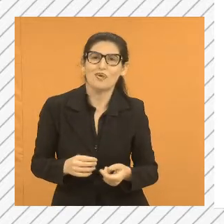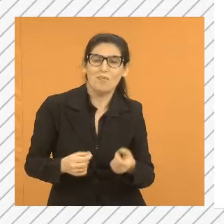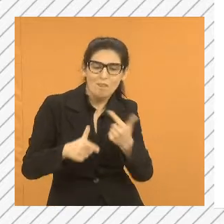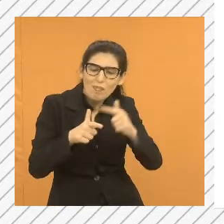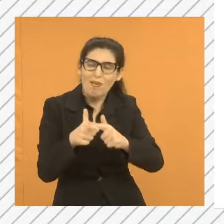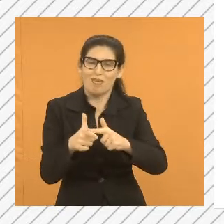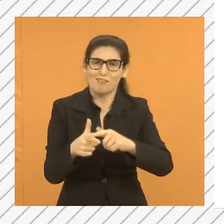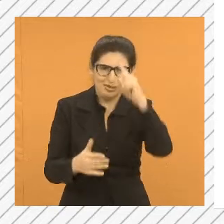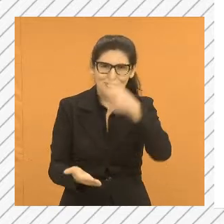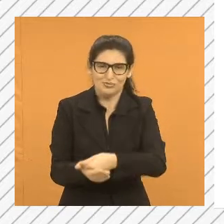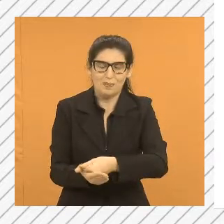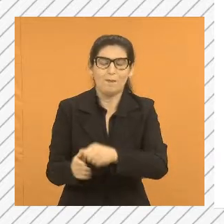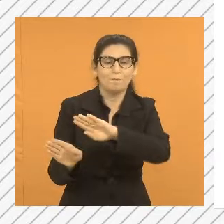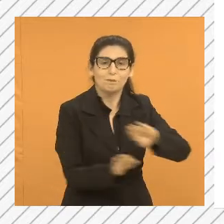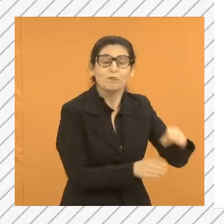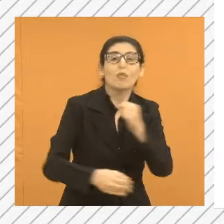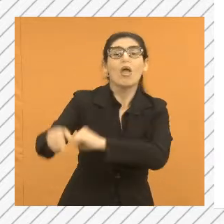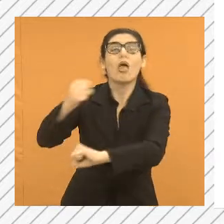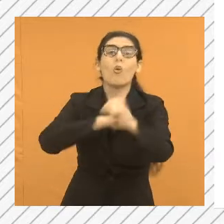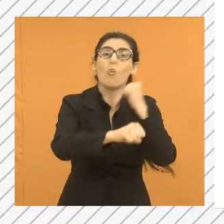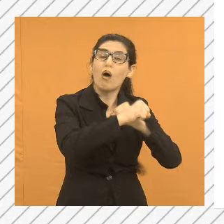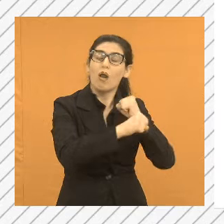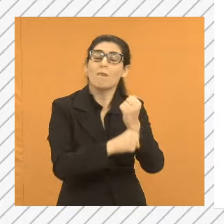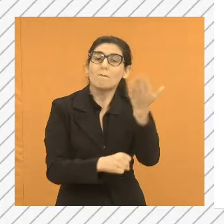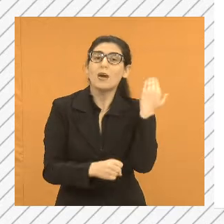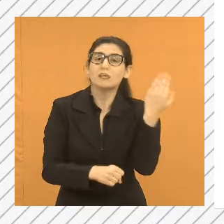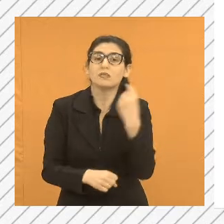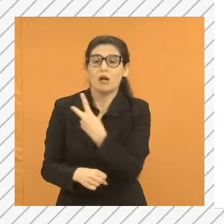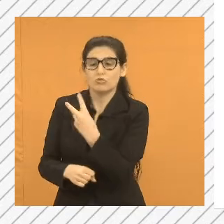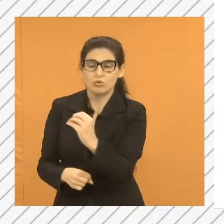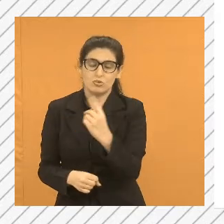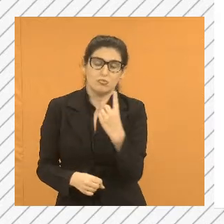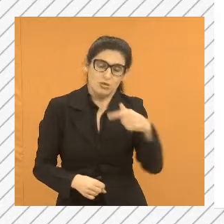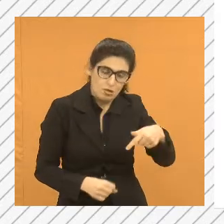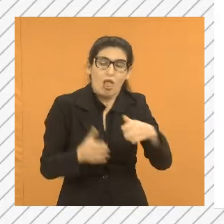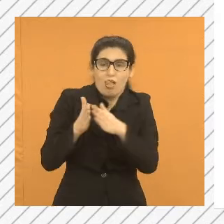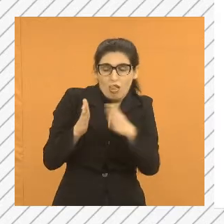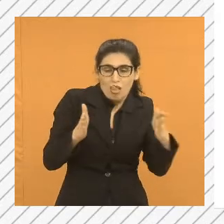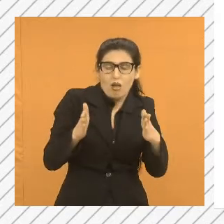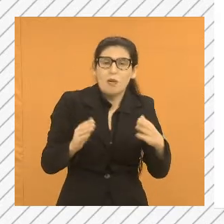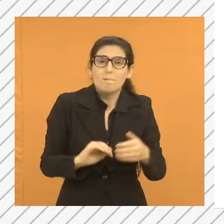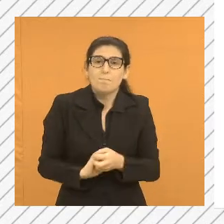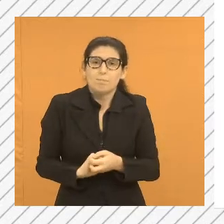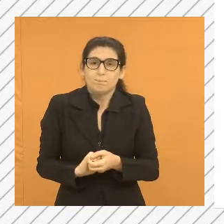notificados, no ano passado, no período, nós tivemos